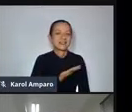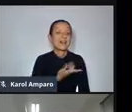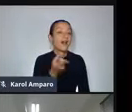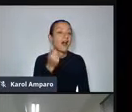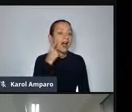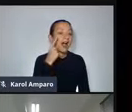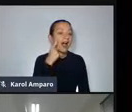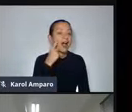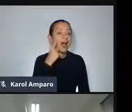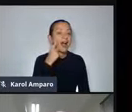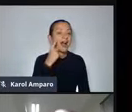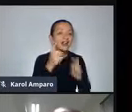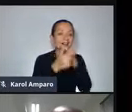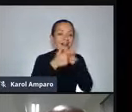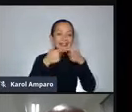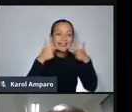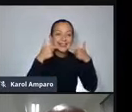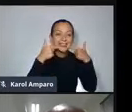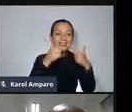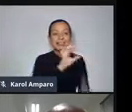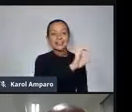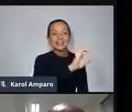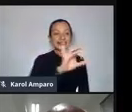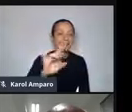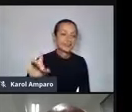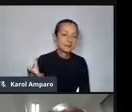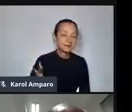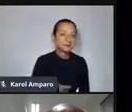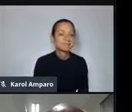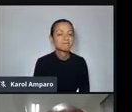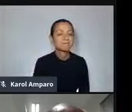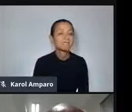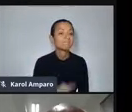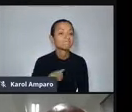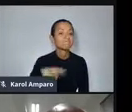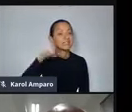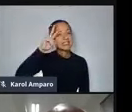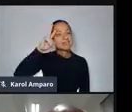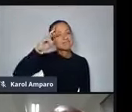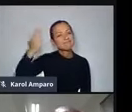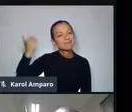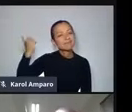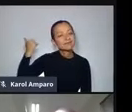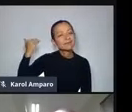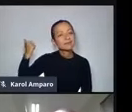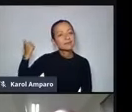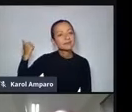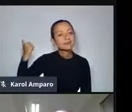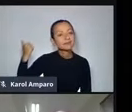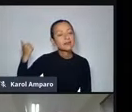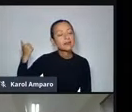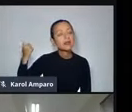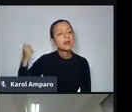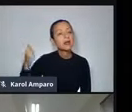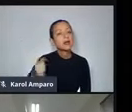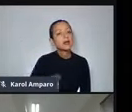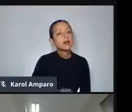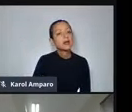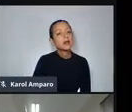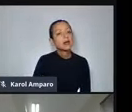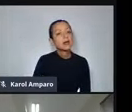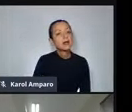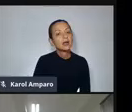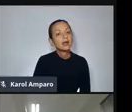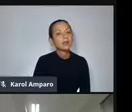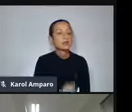em cada um. Eu me lembro de rodas antigas, né? Muitos anos atrás, seja